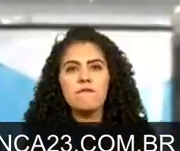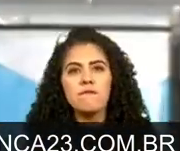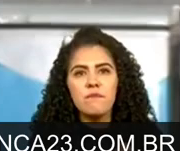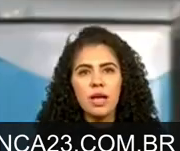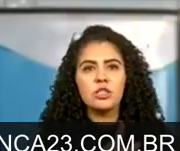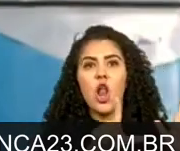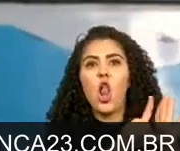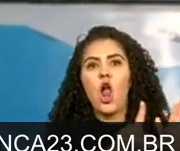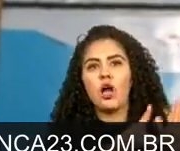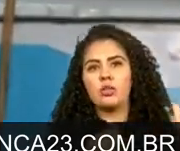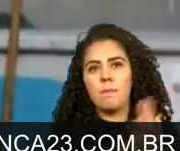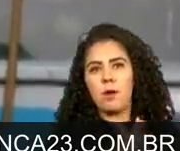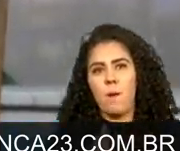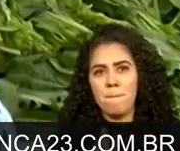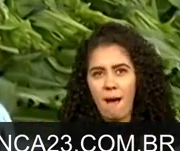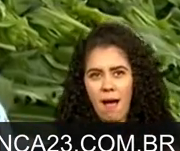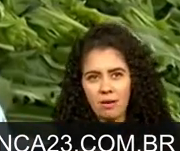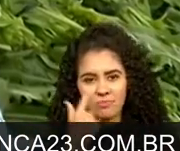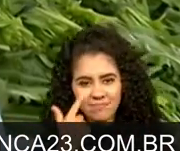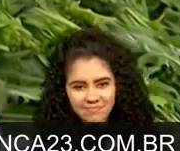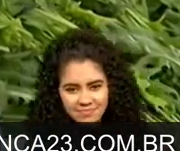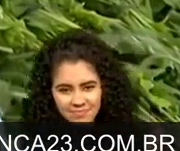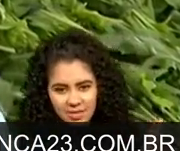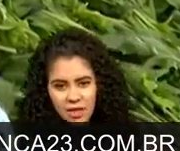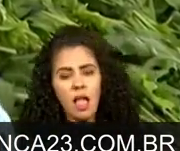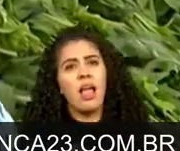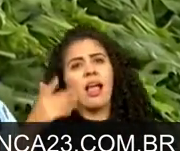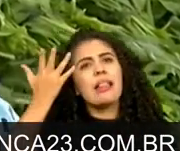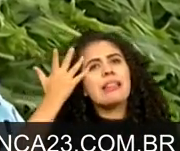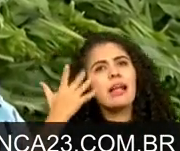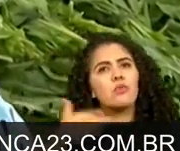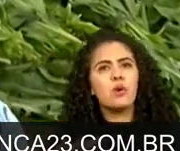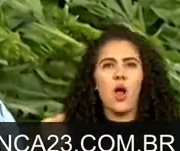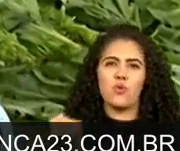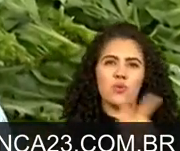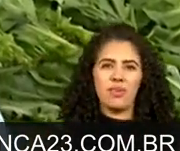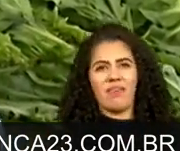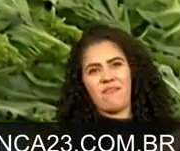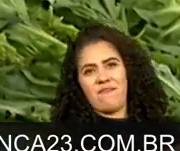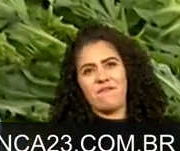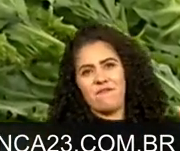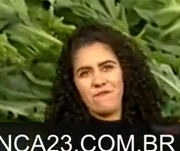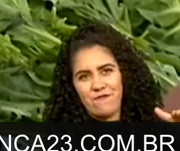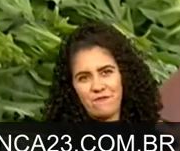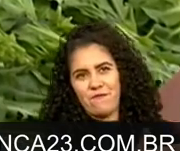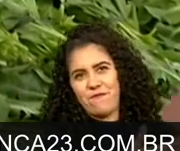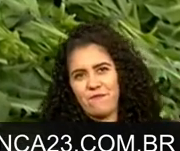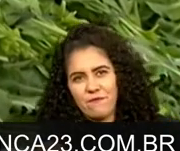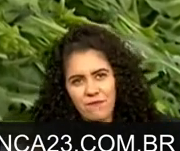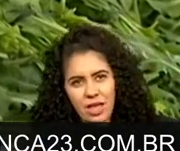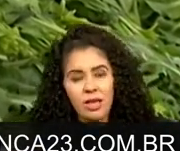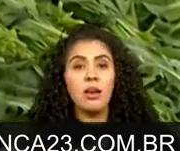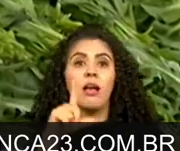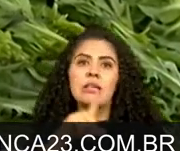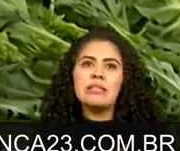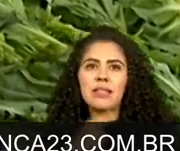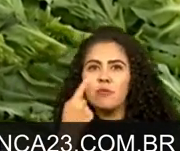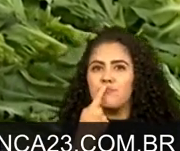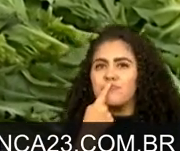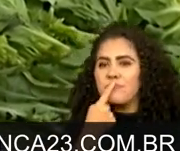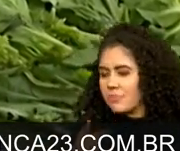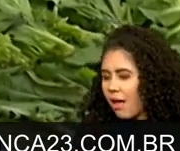bairro. Rita é freguesa. É mais natural, né, do que o da feira. E como tem a horta aqui do lado, aí a gente vê,